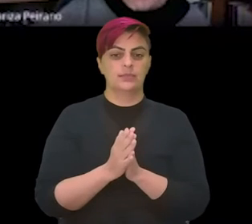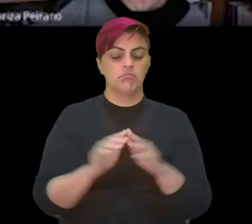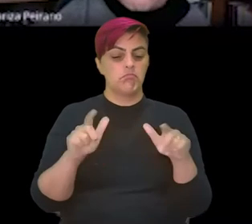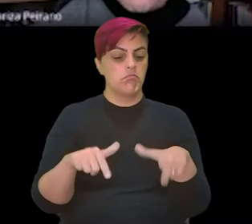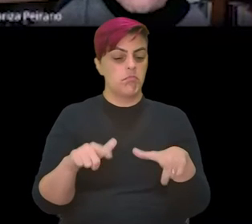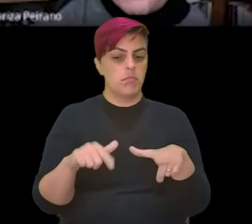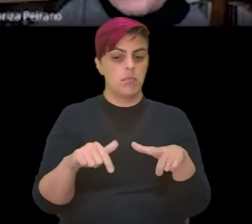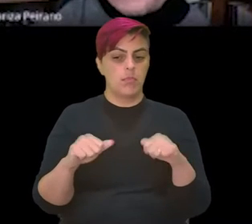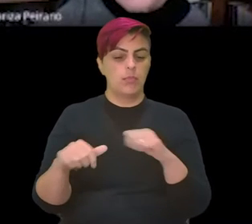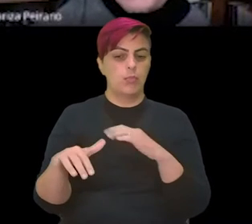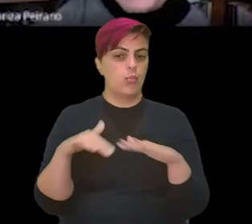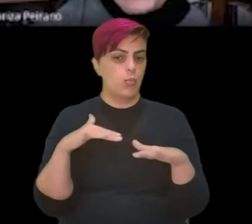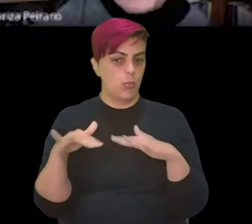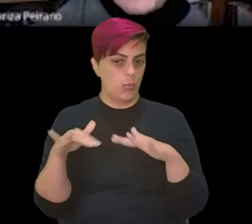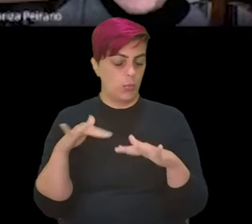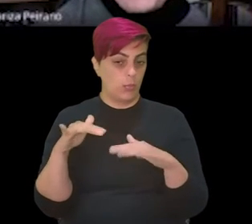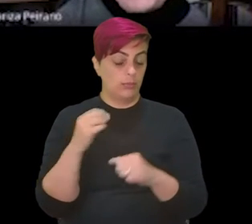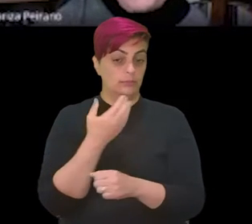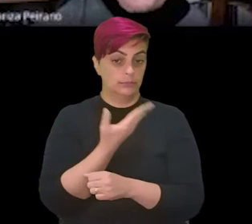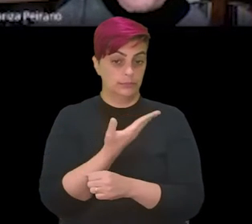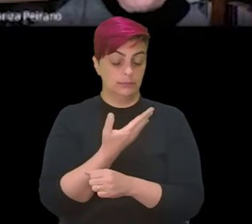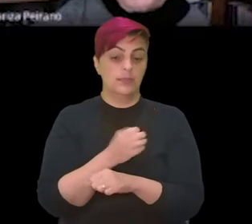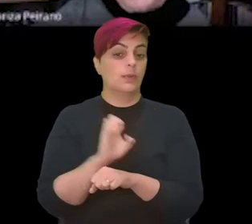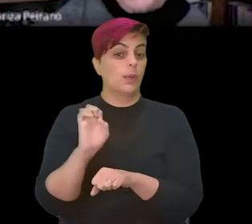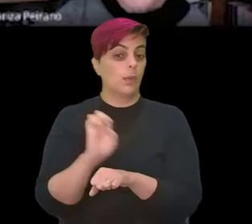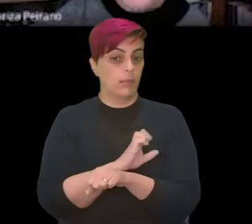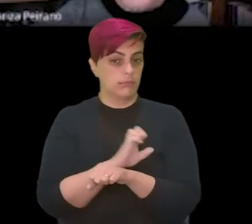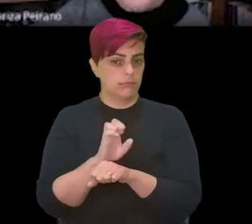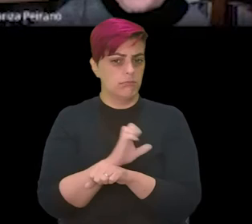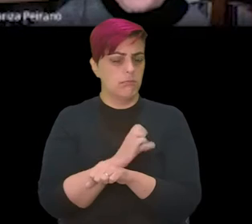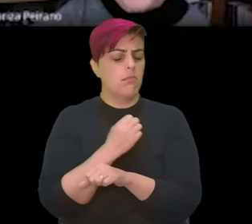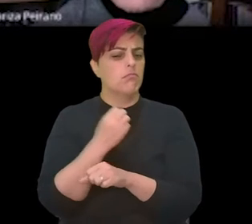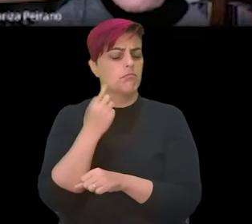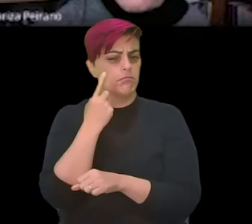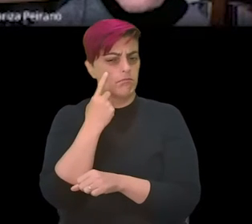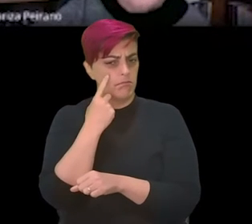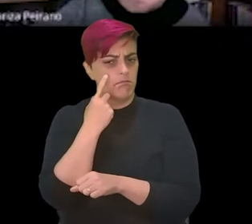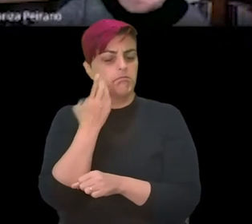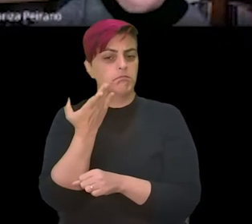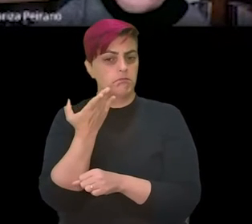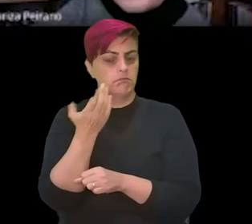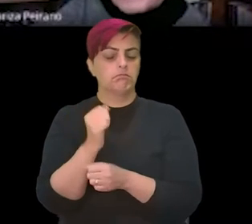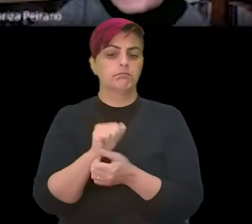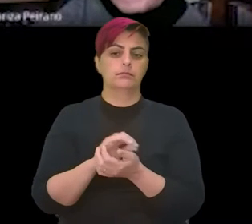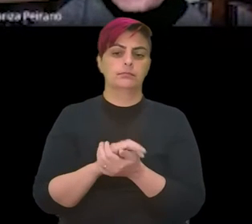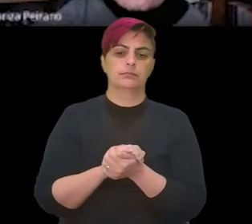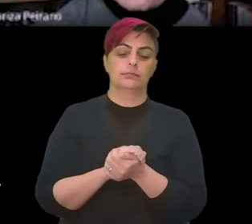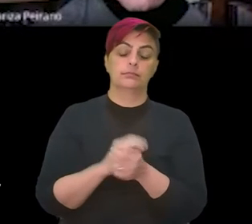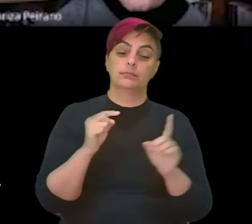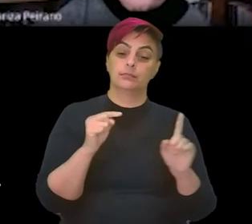todo um lugar. Né? Com essa estratégia monográfica instigante, isto é, tudo menos